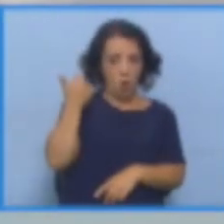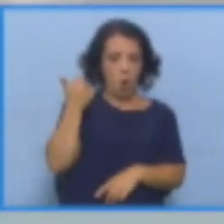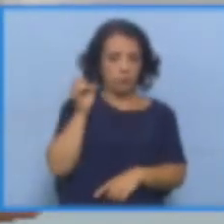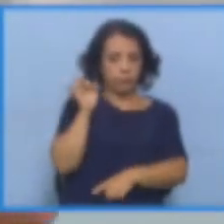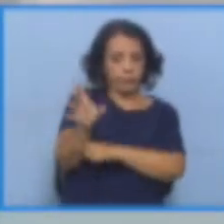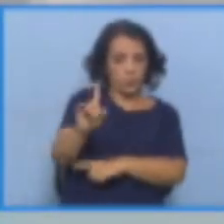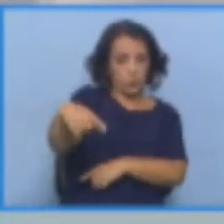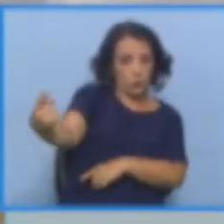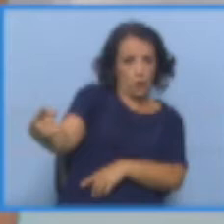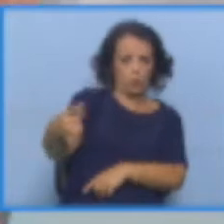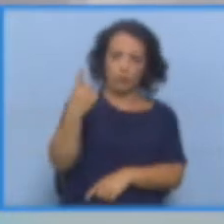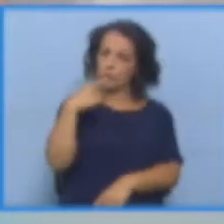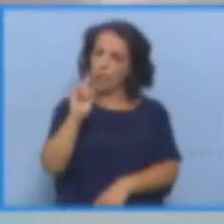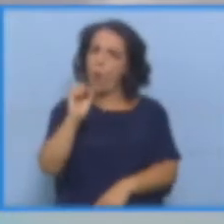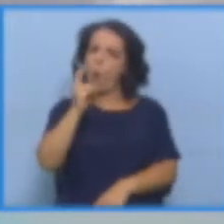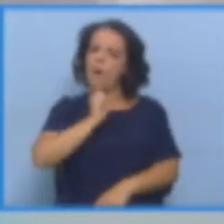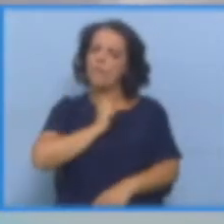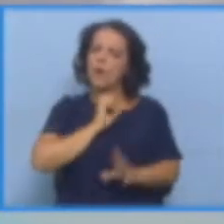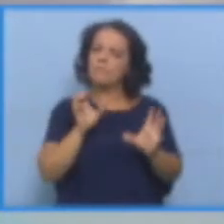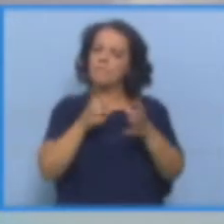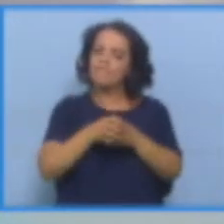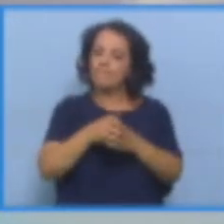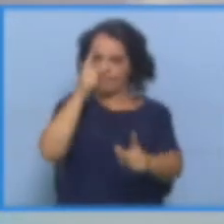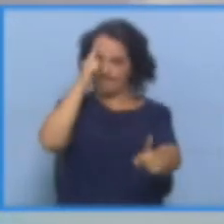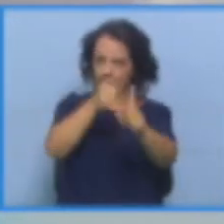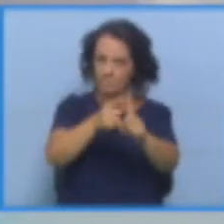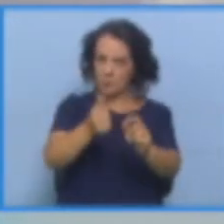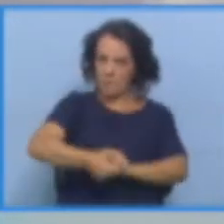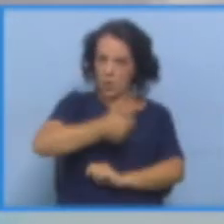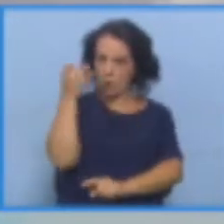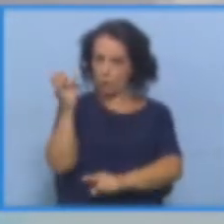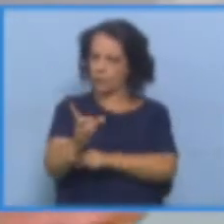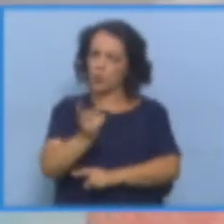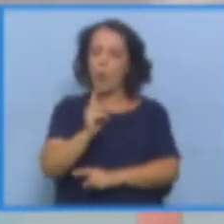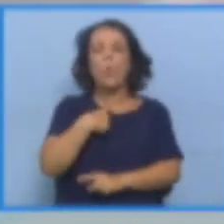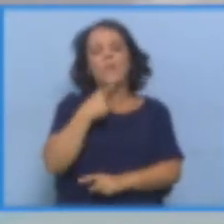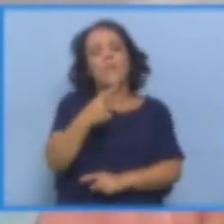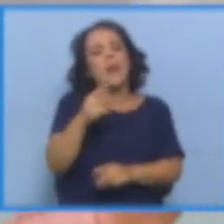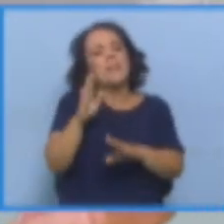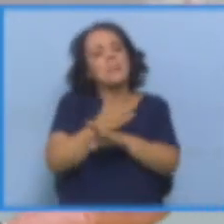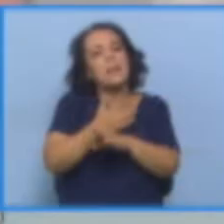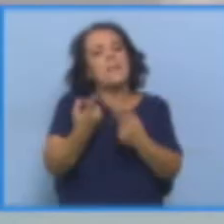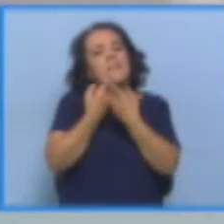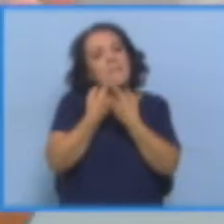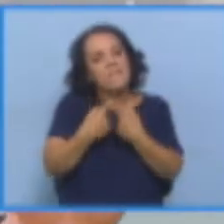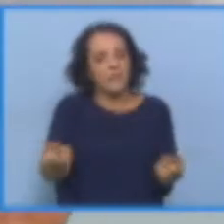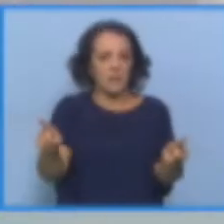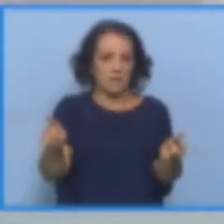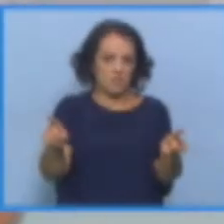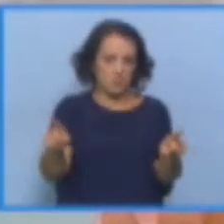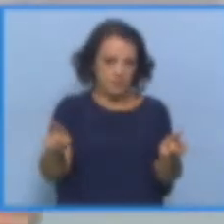nossa missão é mais correta. Estou a dizer que é outra coisa que é diferente. Exatamente. E que temos que,